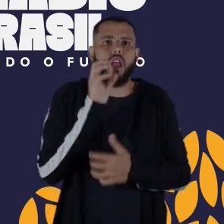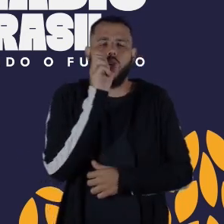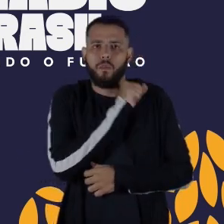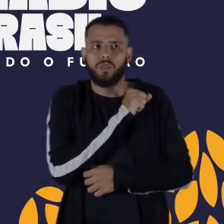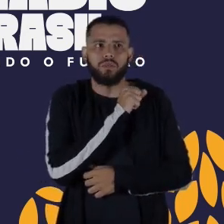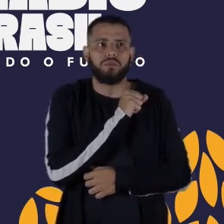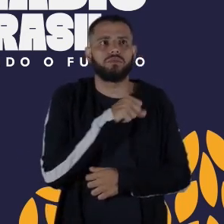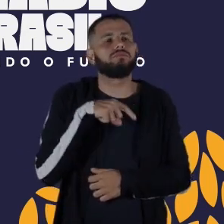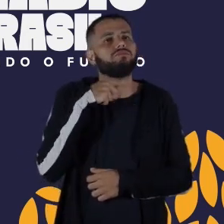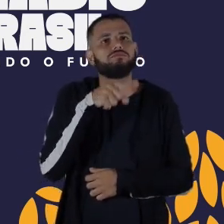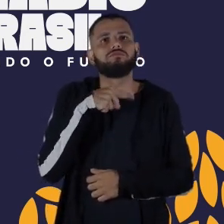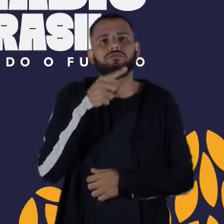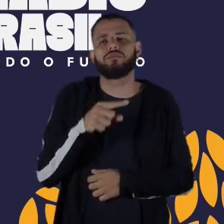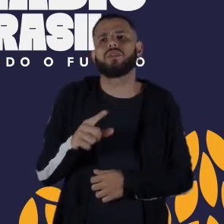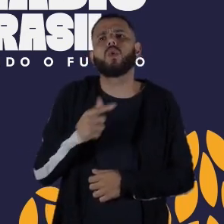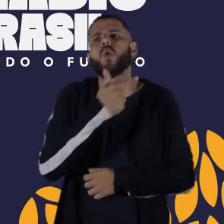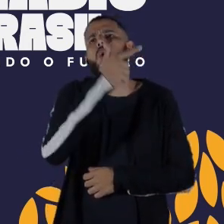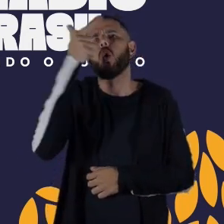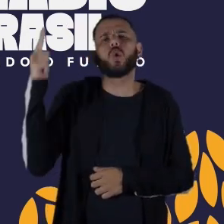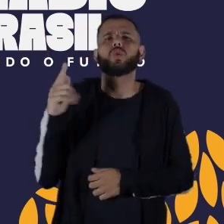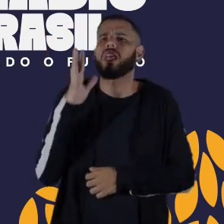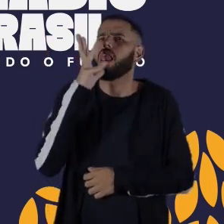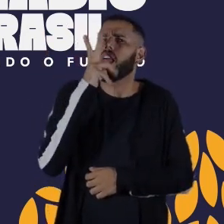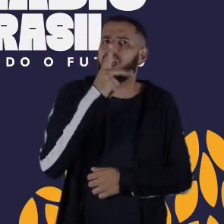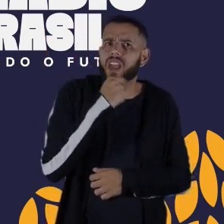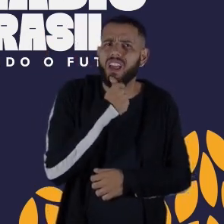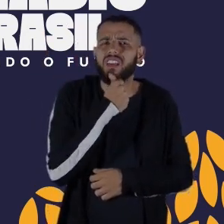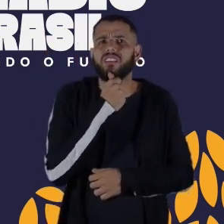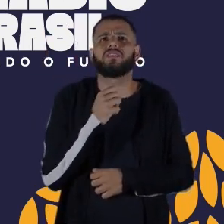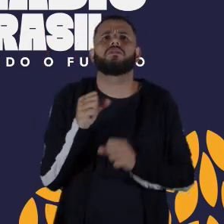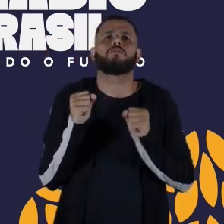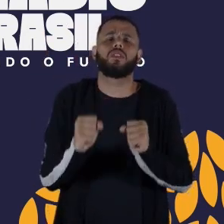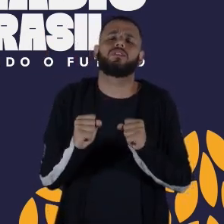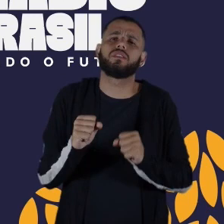efeito. Outros muito lentos, de risco de ficar intoxicados.